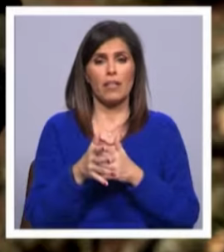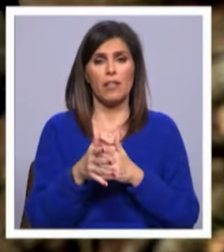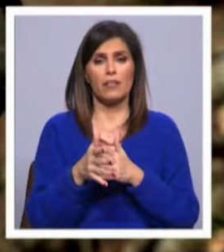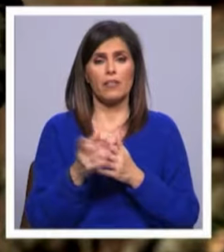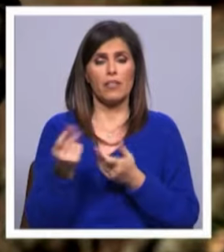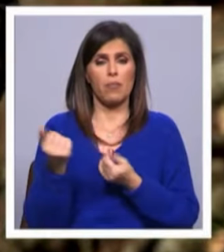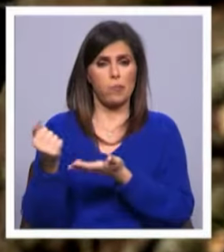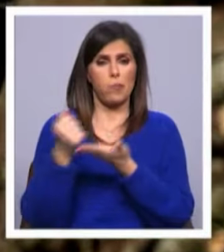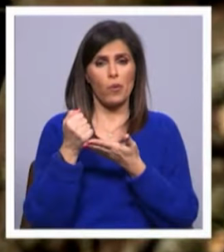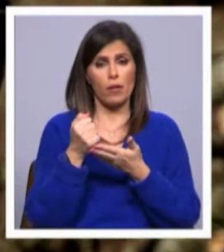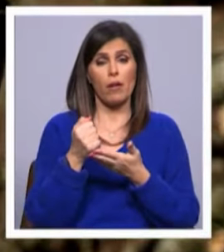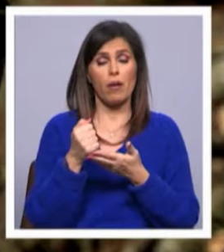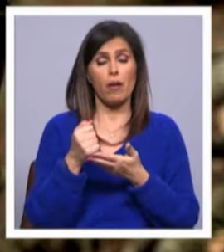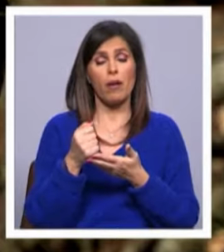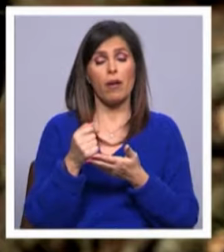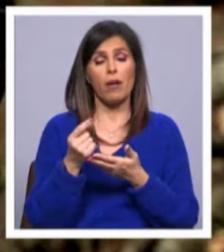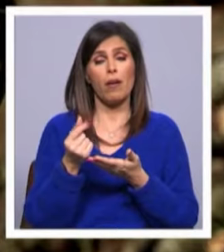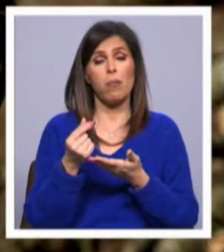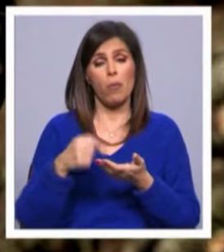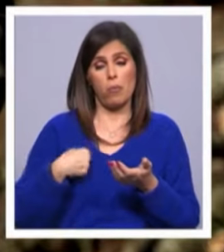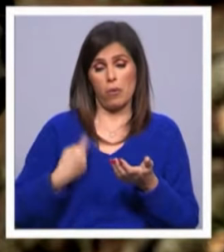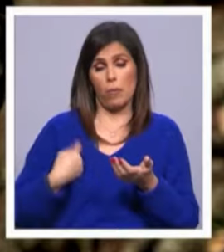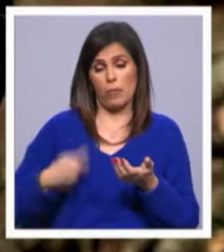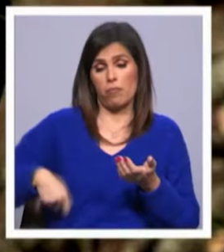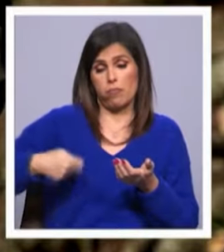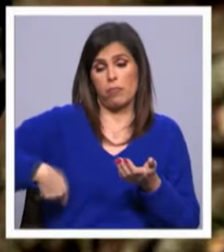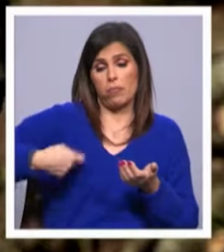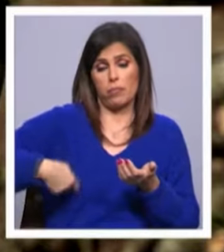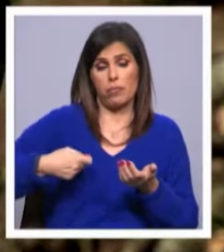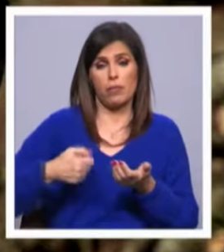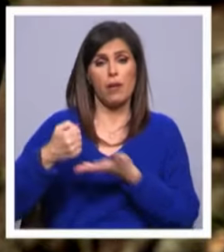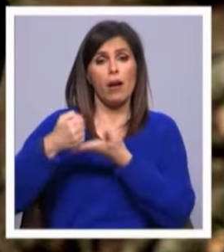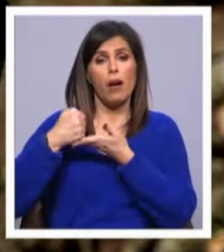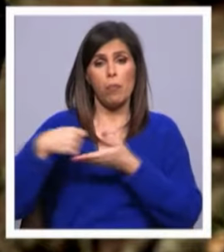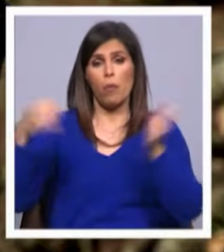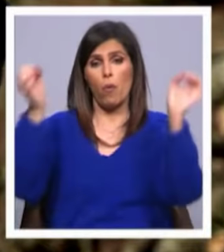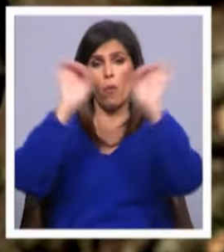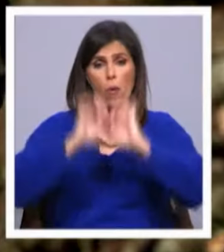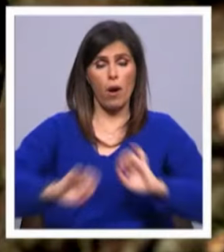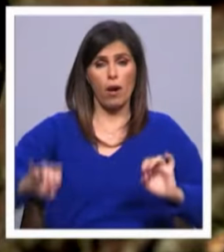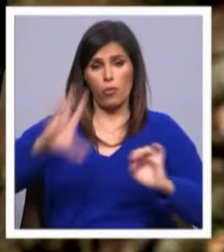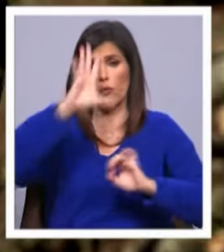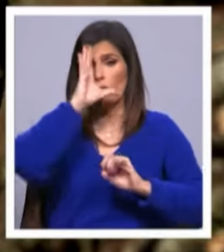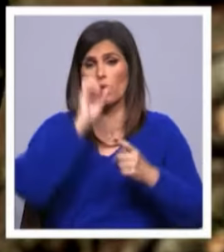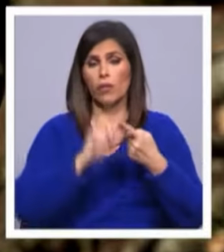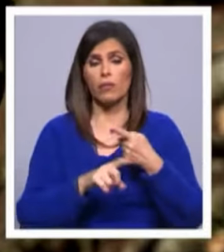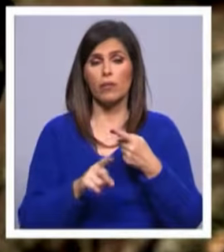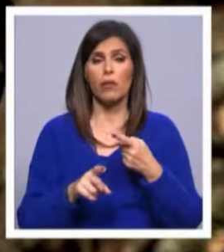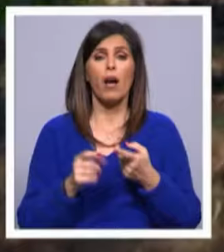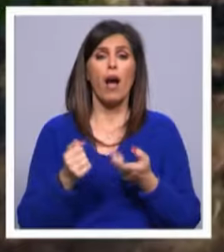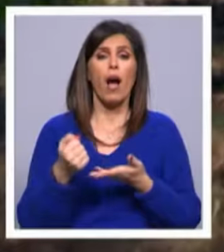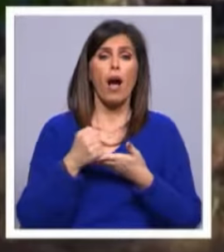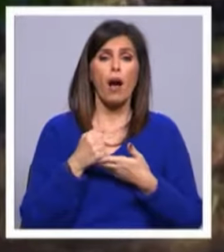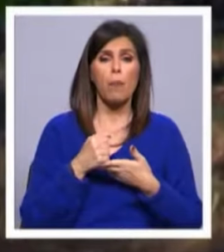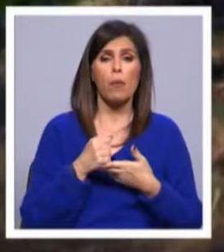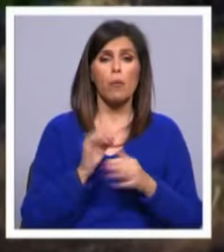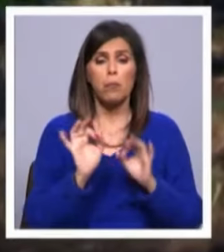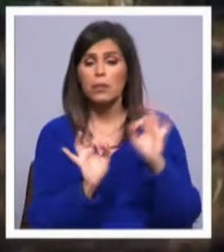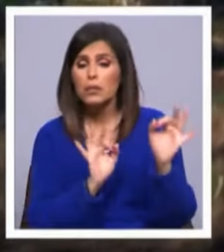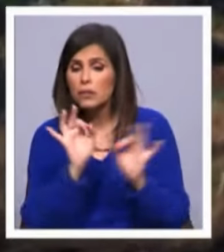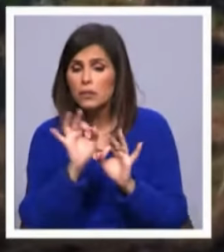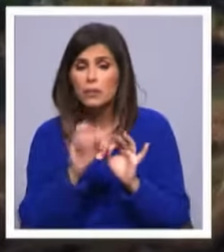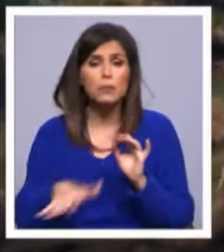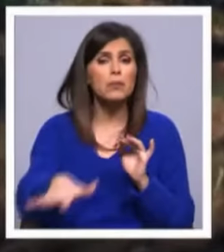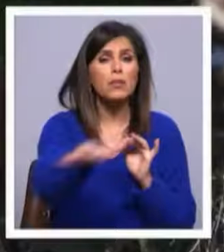através de financiamento próprio. Ou seja, não temos qualquer com participação governamental, não temos apoio para